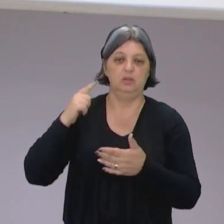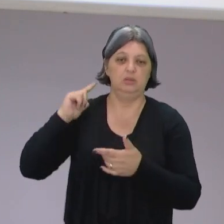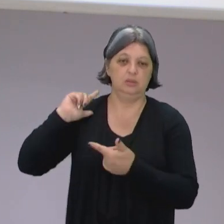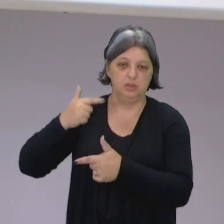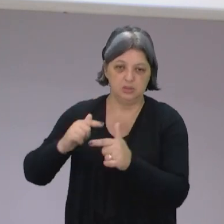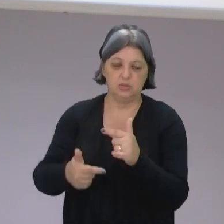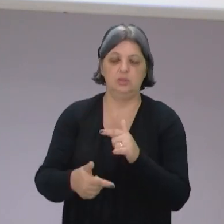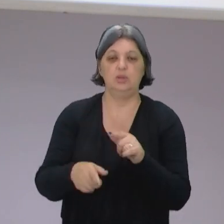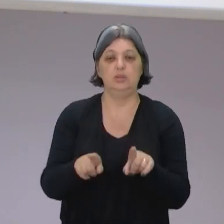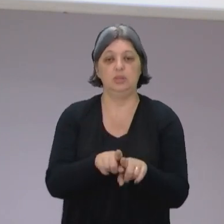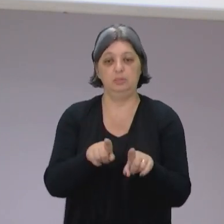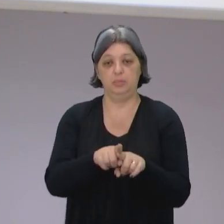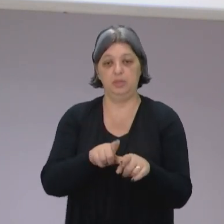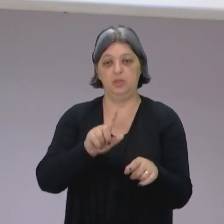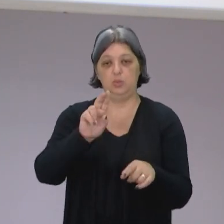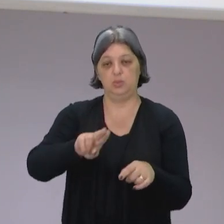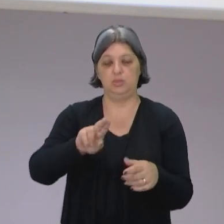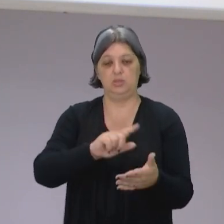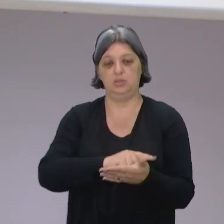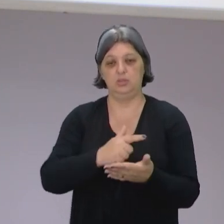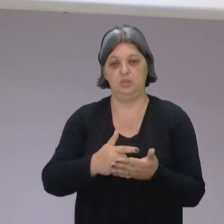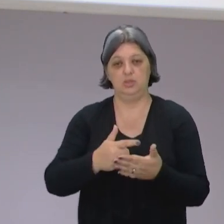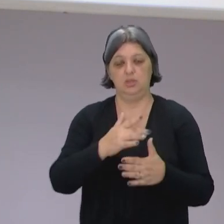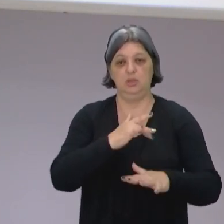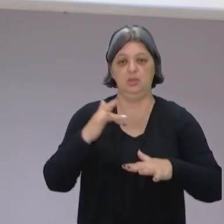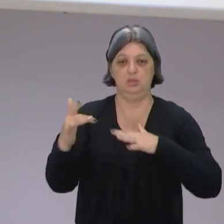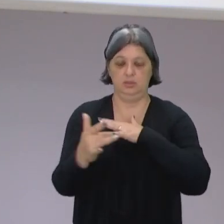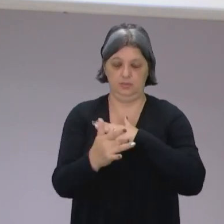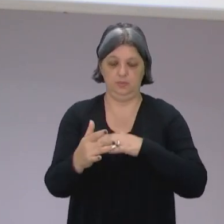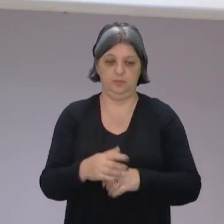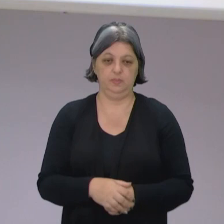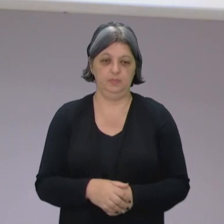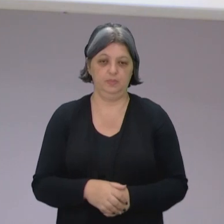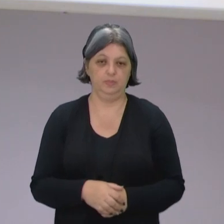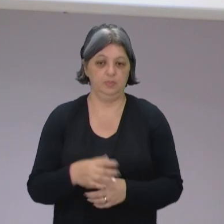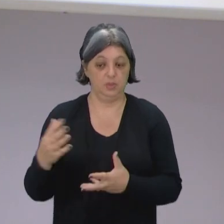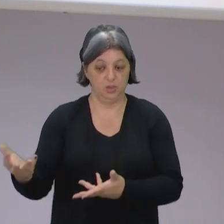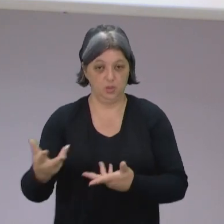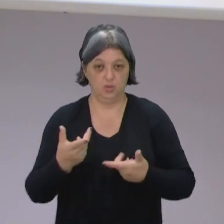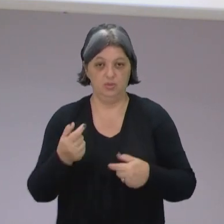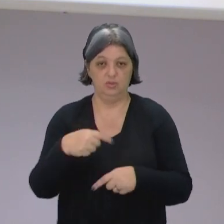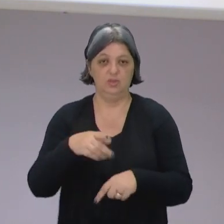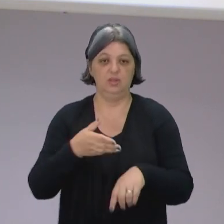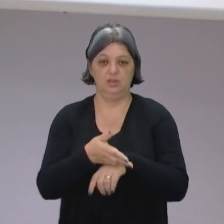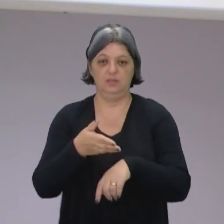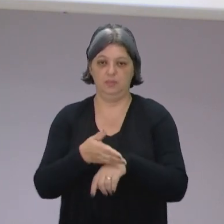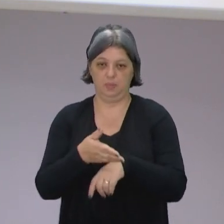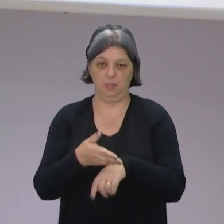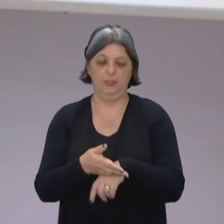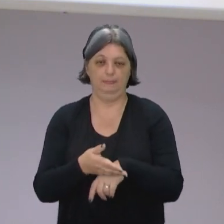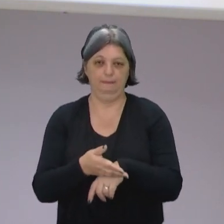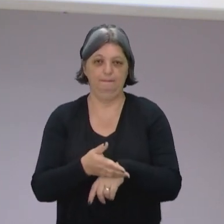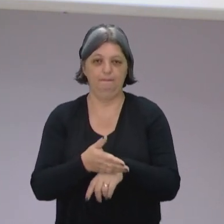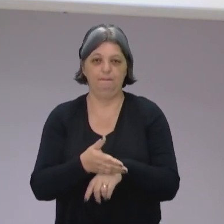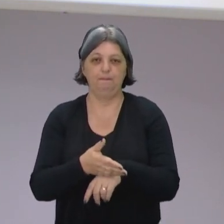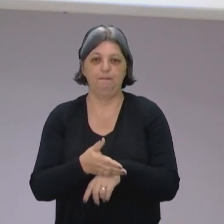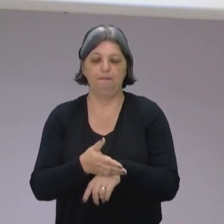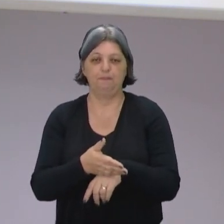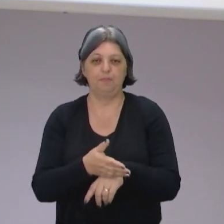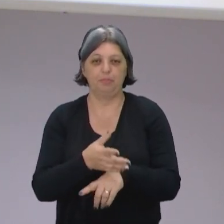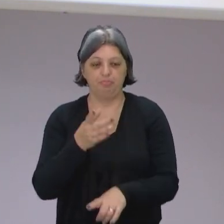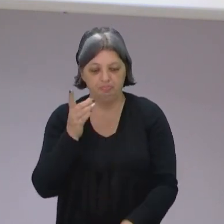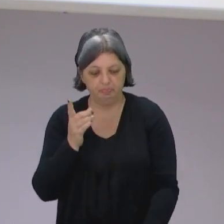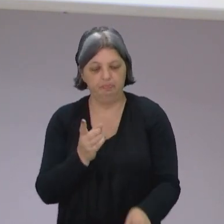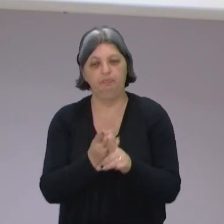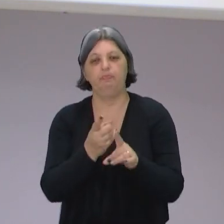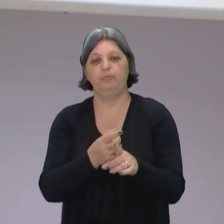jornal tradicional. E falando um pouquinho sobre educação midiática, e convido vocês a entrarem no site e descobrirem mais sobre essa